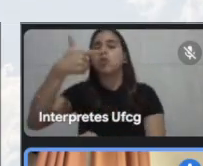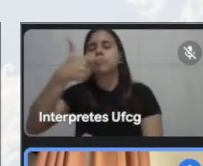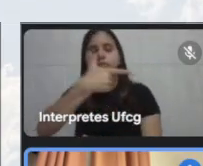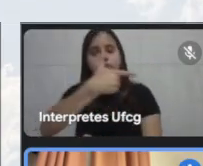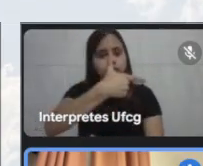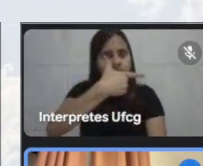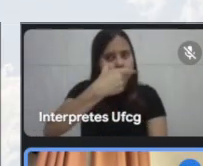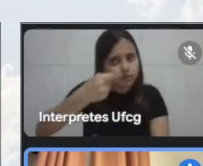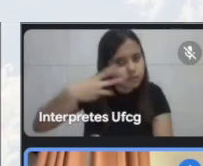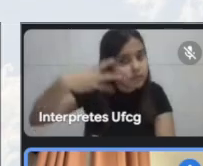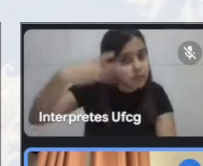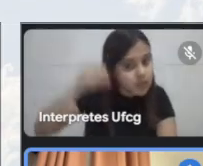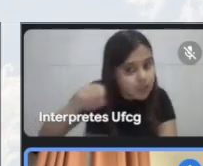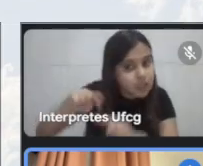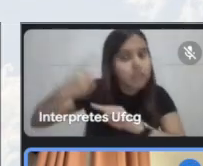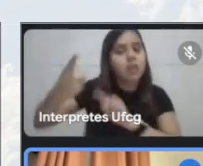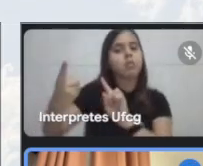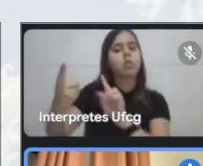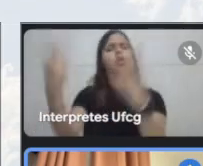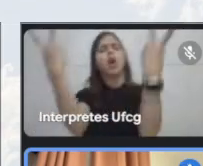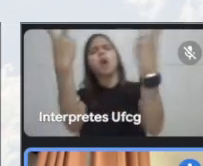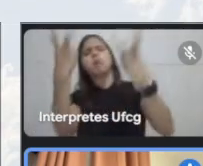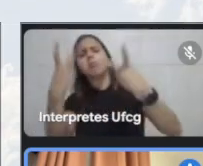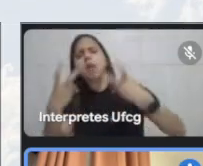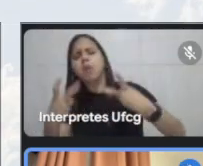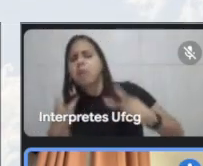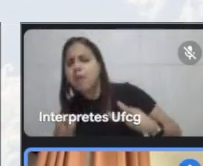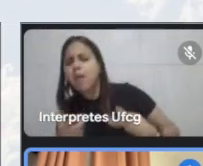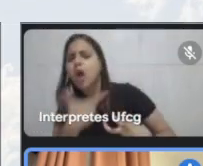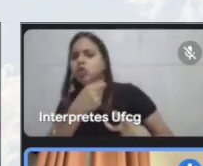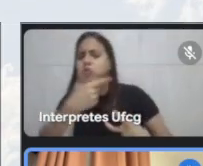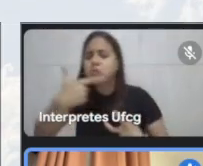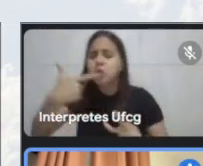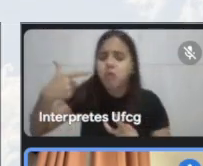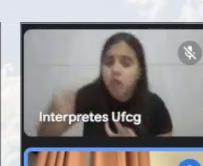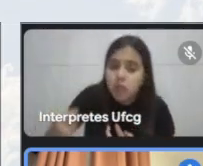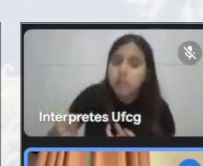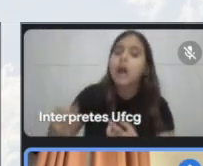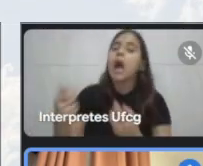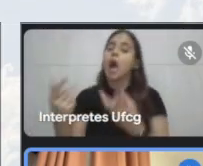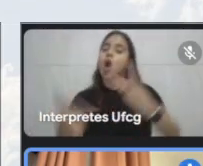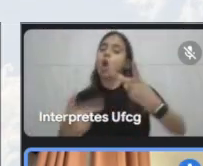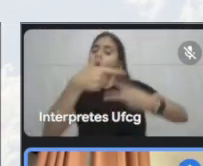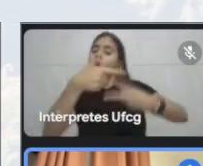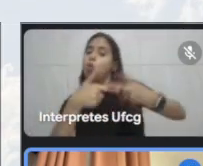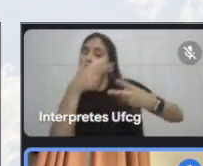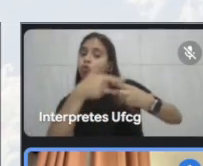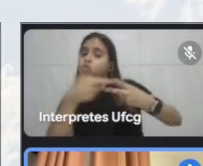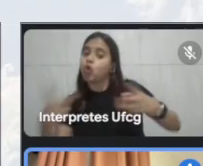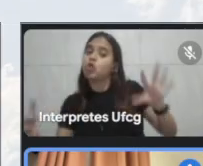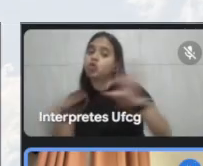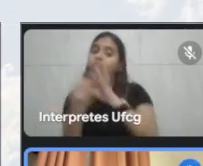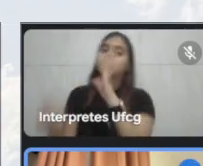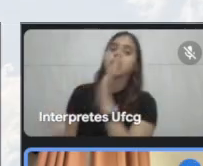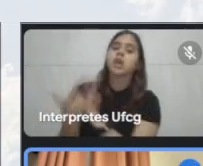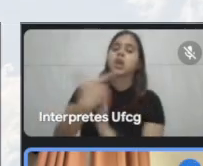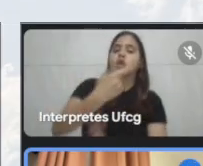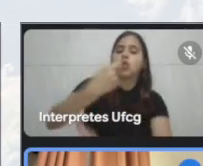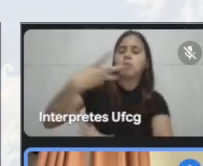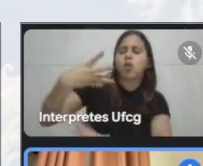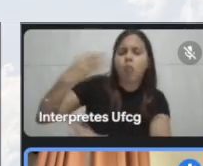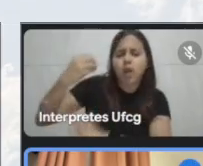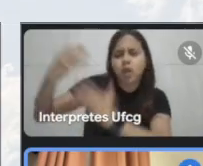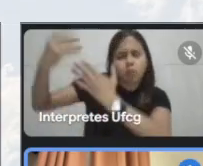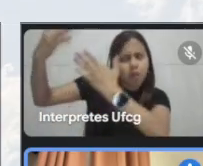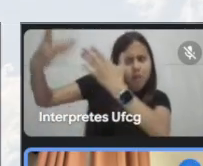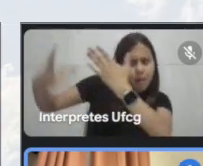2020 observado, forma 2040, depois 2030 simulado com 2040 simulado, a gente simula 2050.